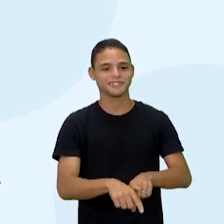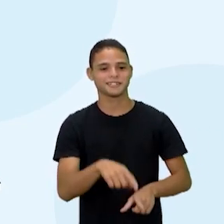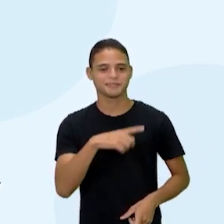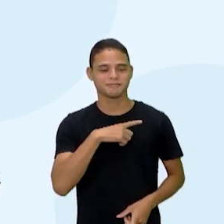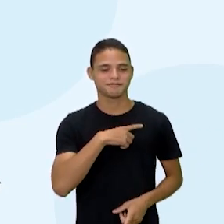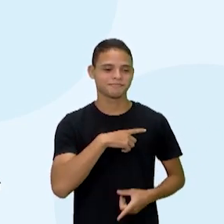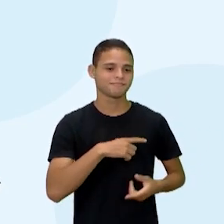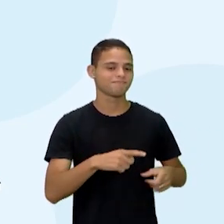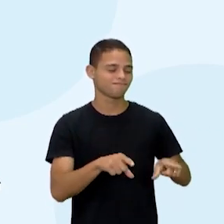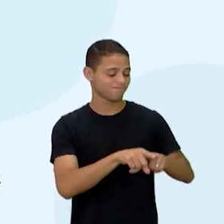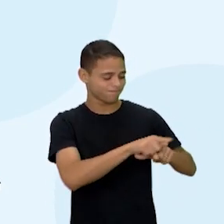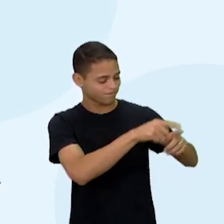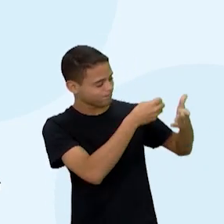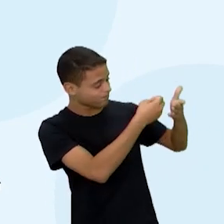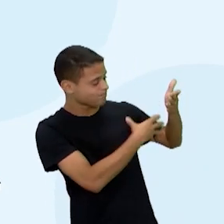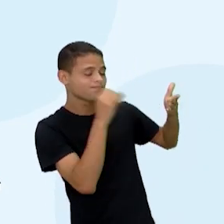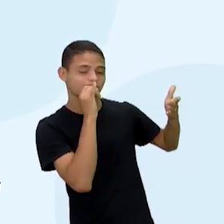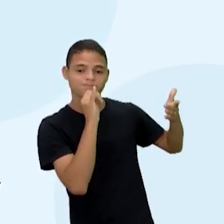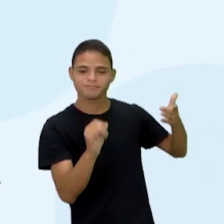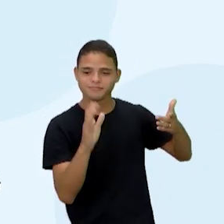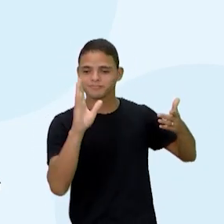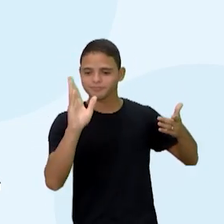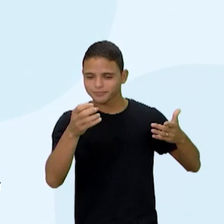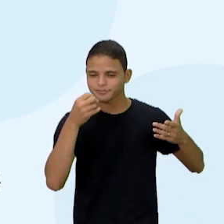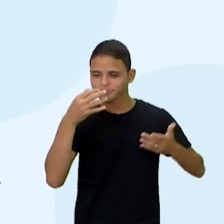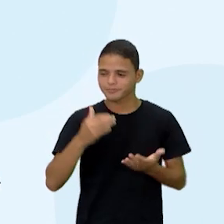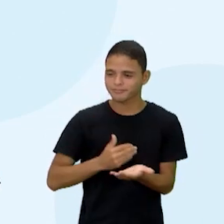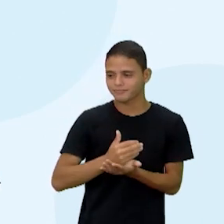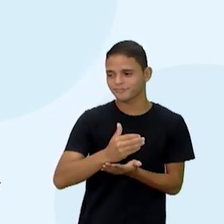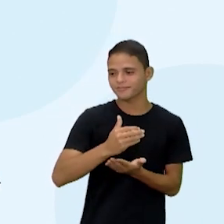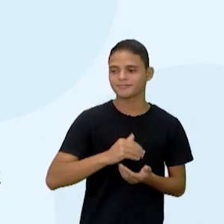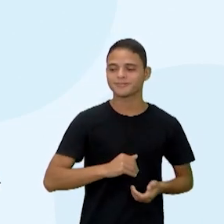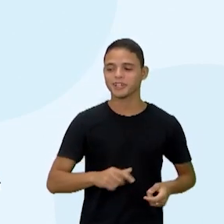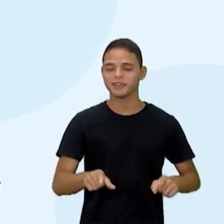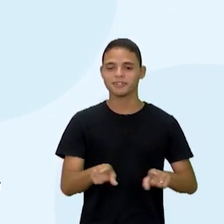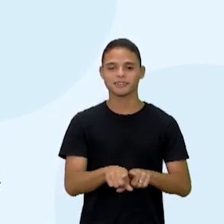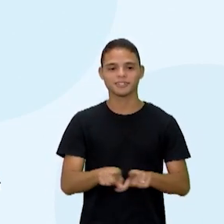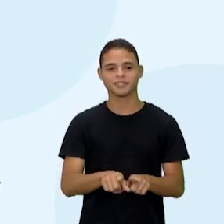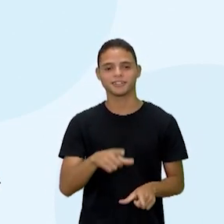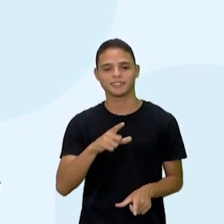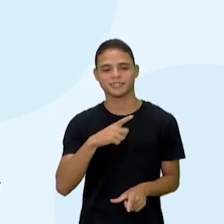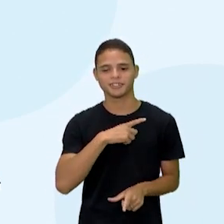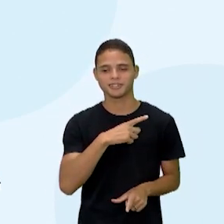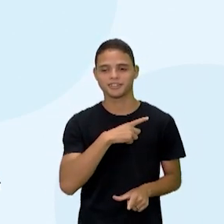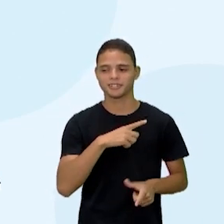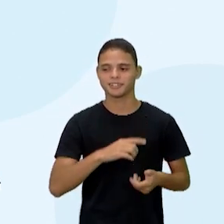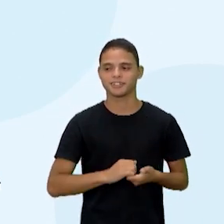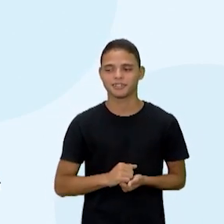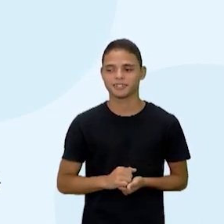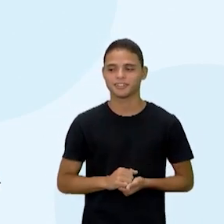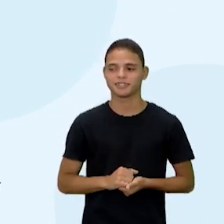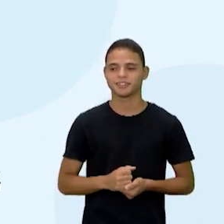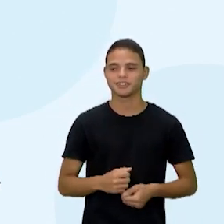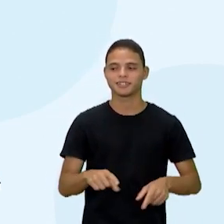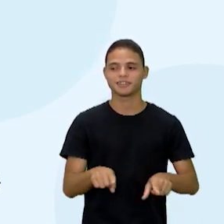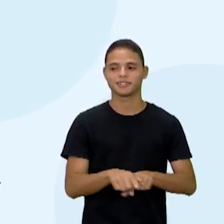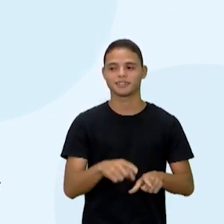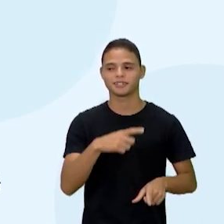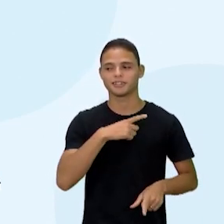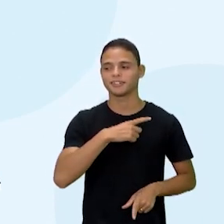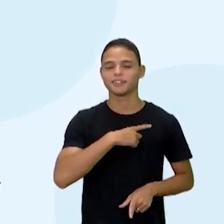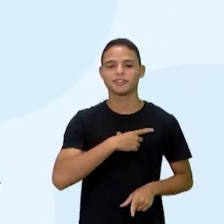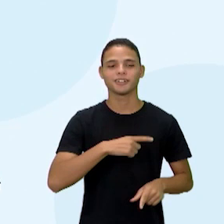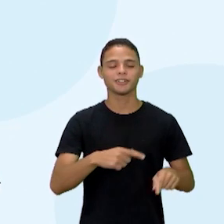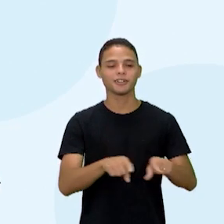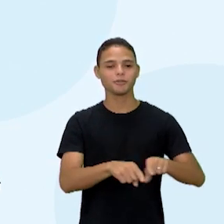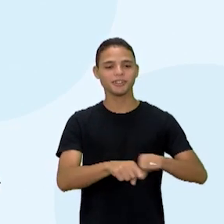hoje. Como eu mencionei para vocês no início, eu fiz um trabalho em uma escola pública do ensino fundamental.